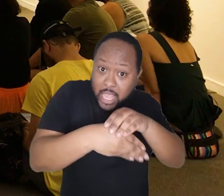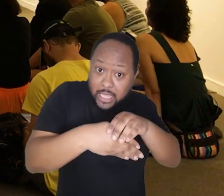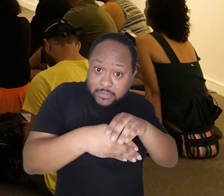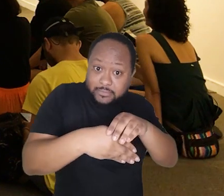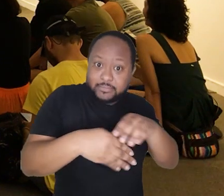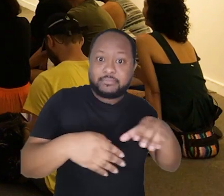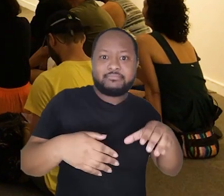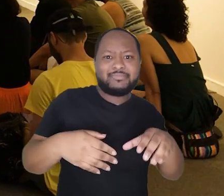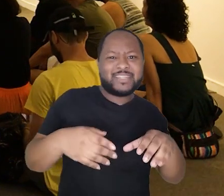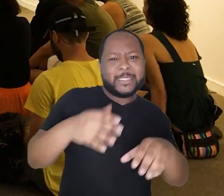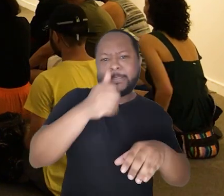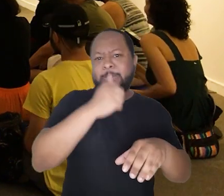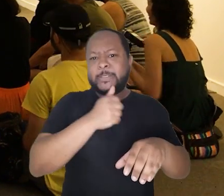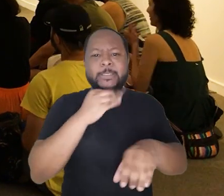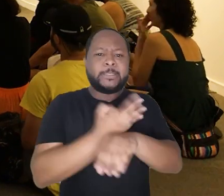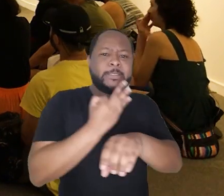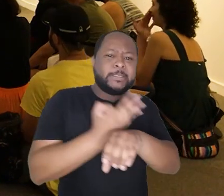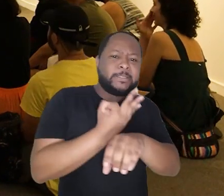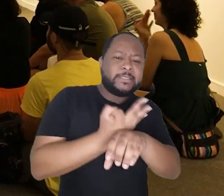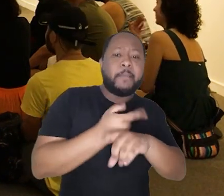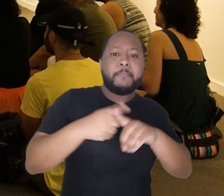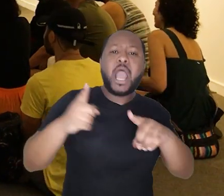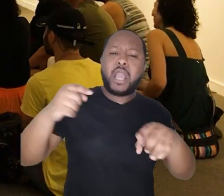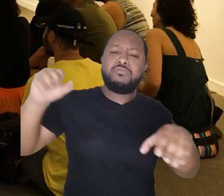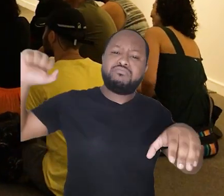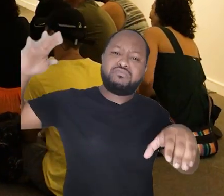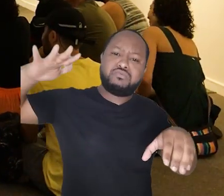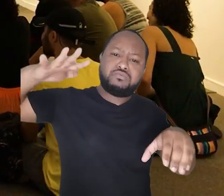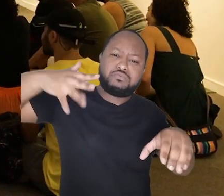entrou. Elas resistiram. Mas entraram. Pode entrar.